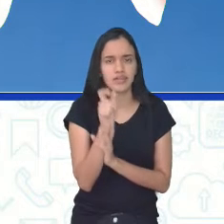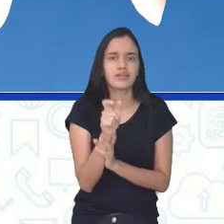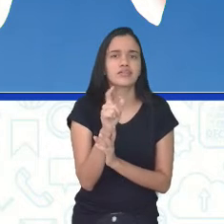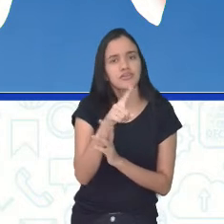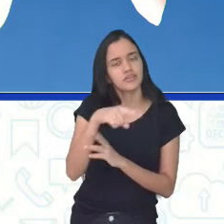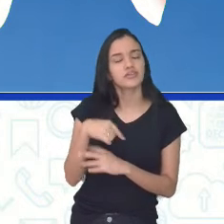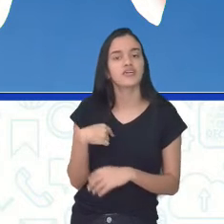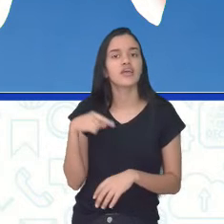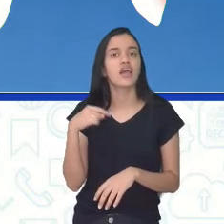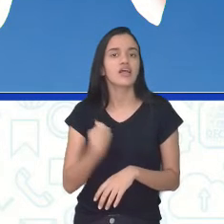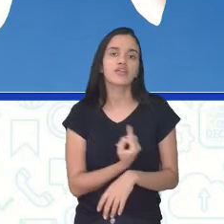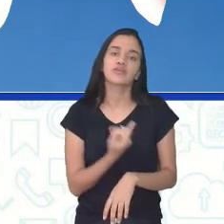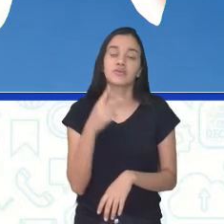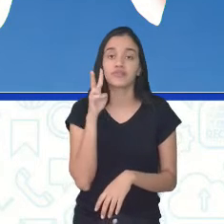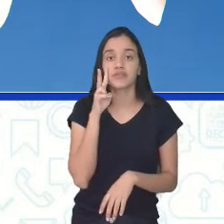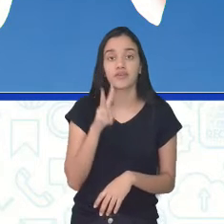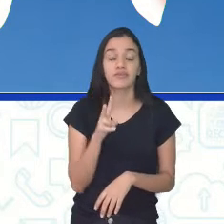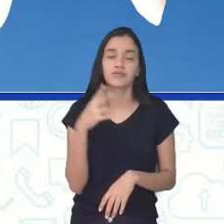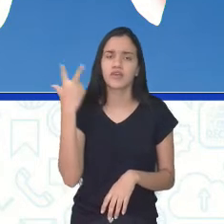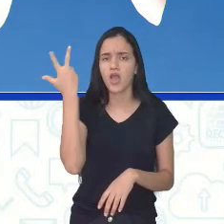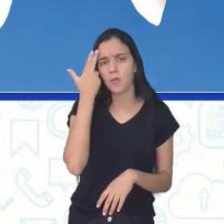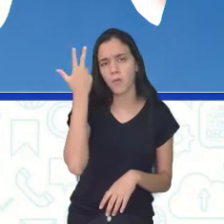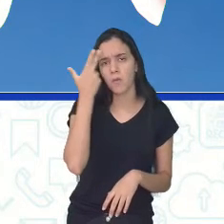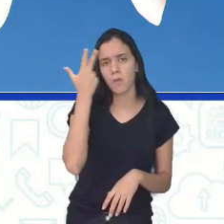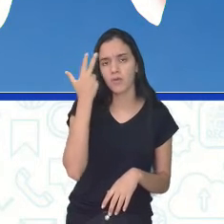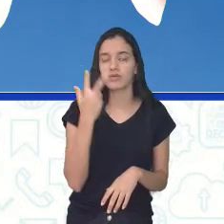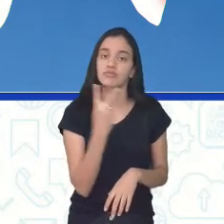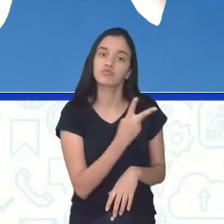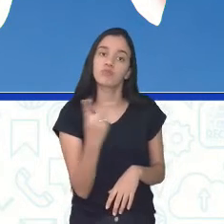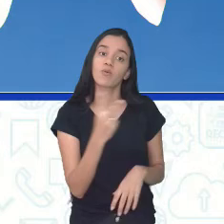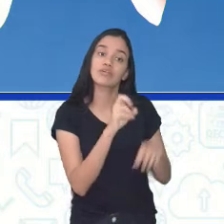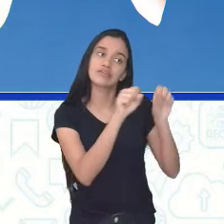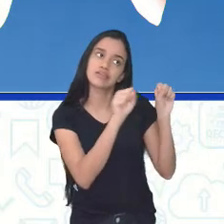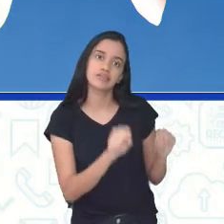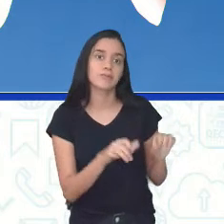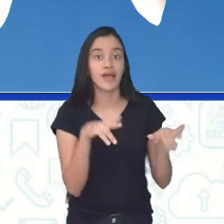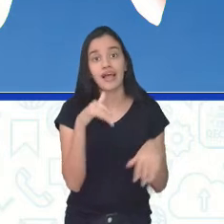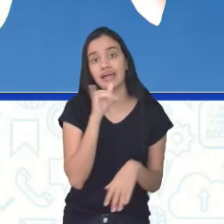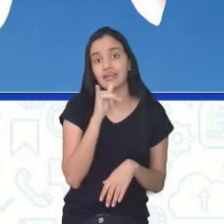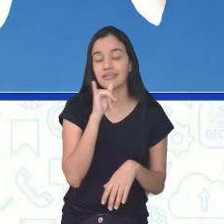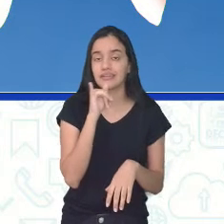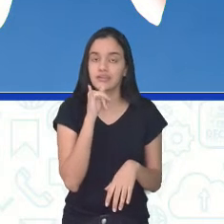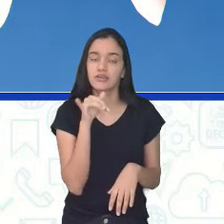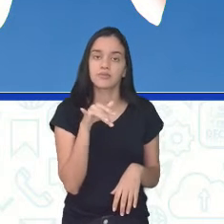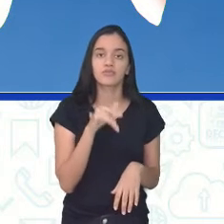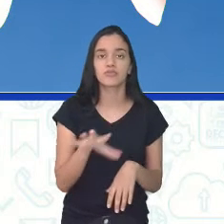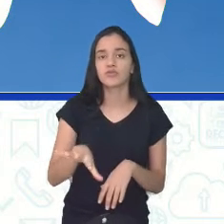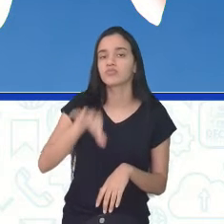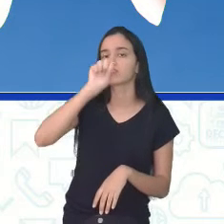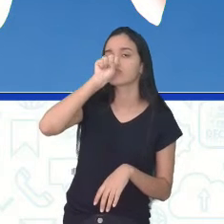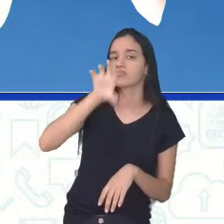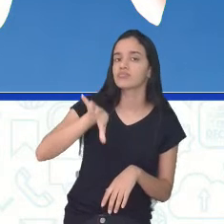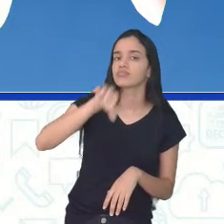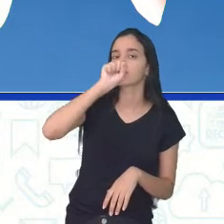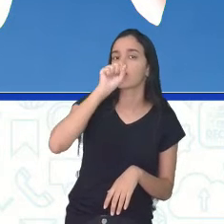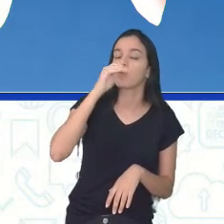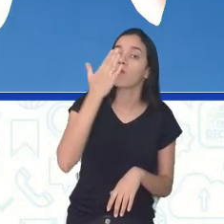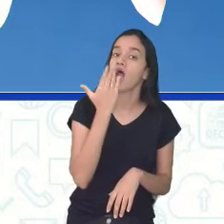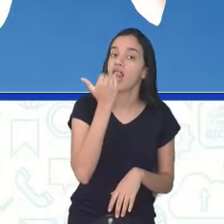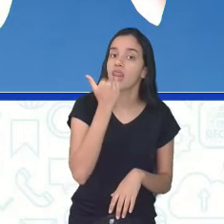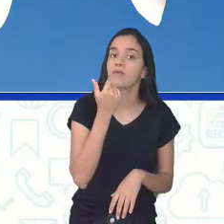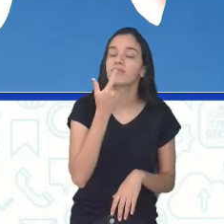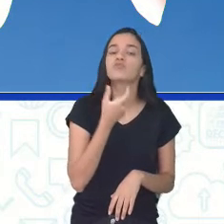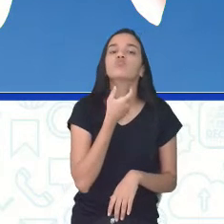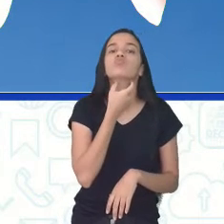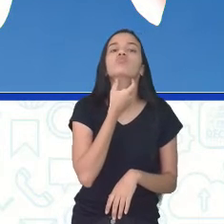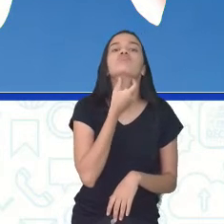gente vai ver que existem órgãos que são comuns a dois sistemas. Exemplo, no sistema respiratório, o alimento passa por um